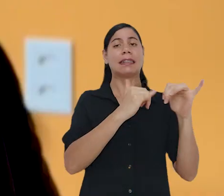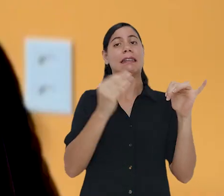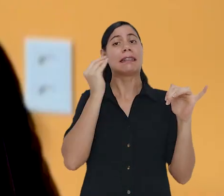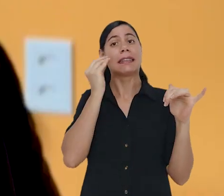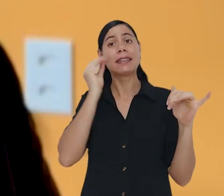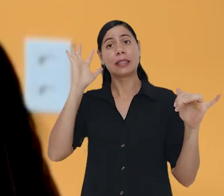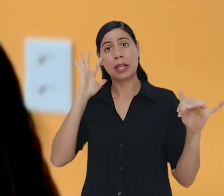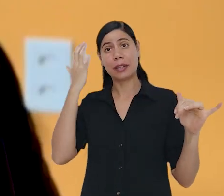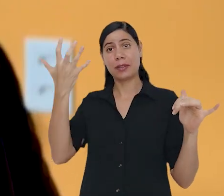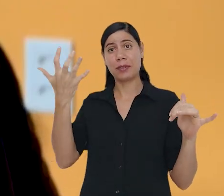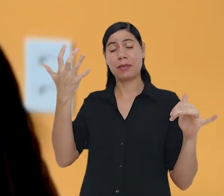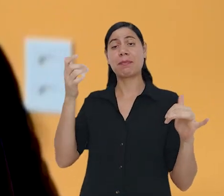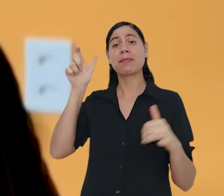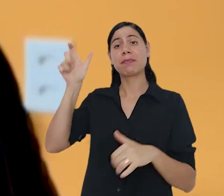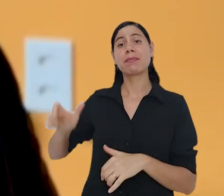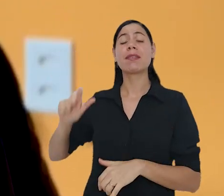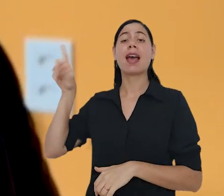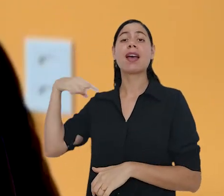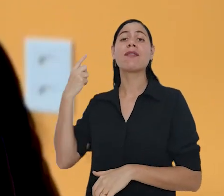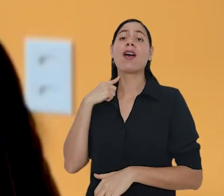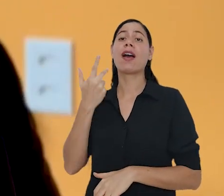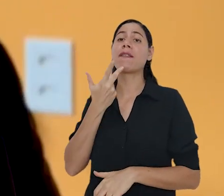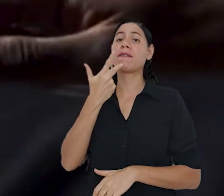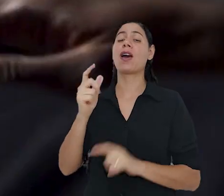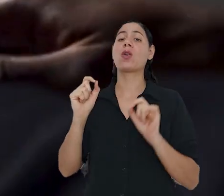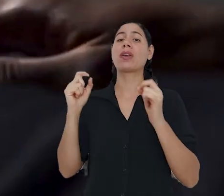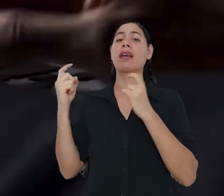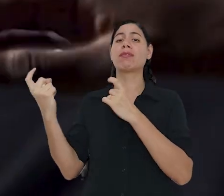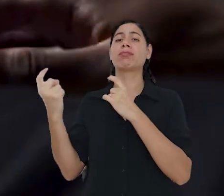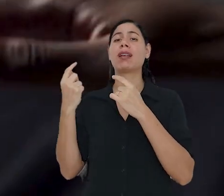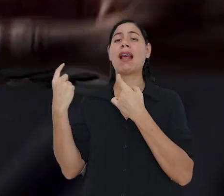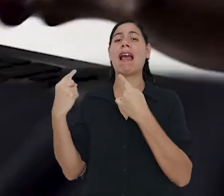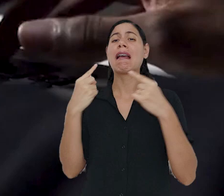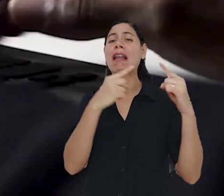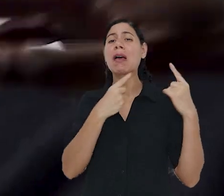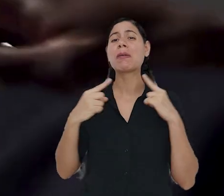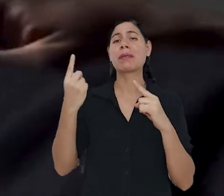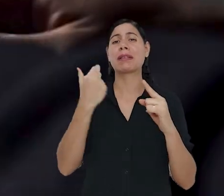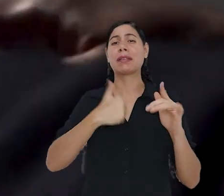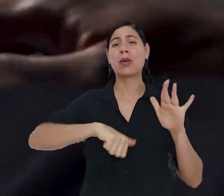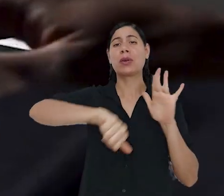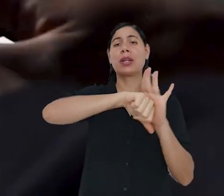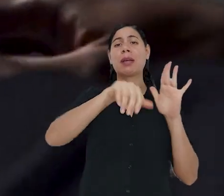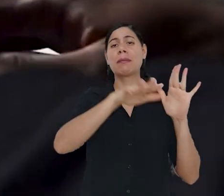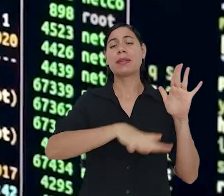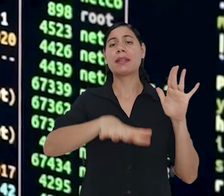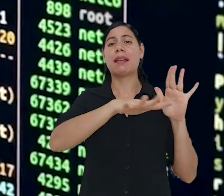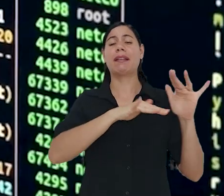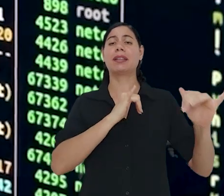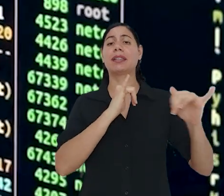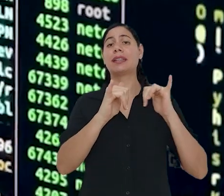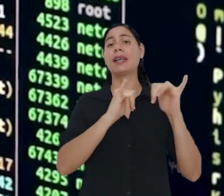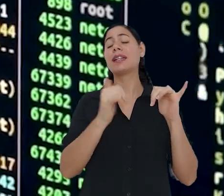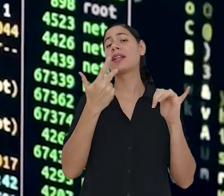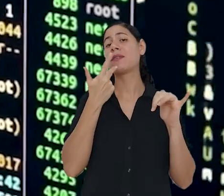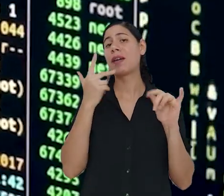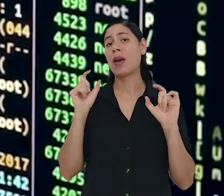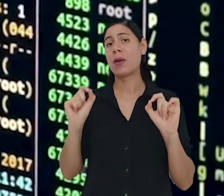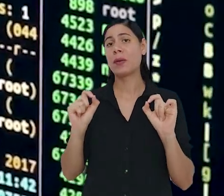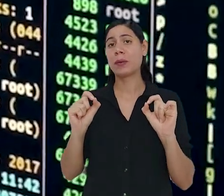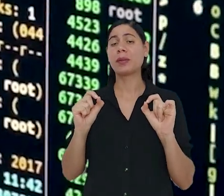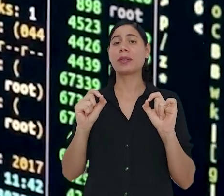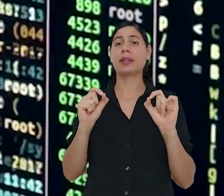reparação. Segundo Arthur, uma das principais queixas relacionadas a crimes cibernéticos diz respeito